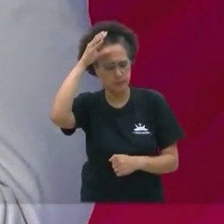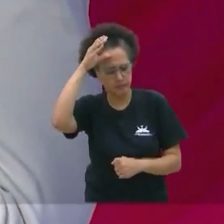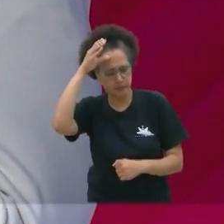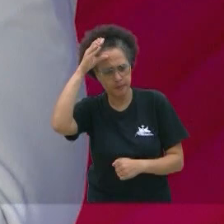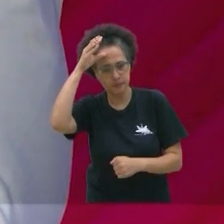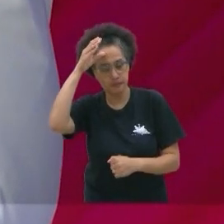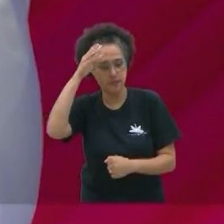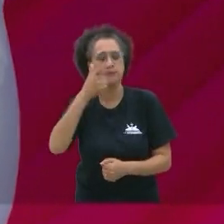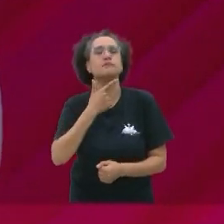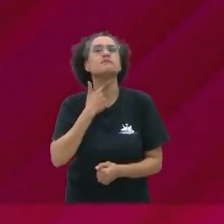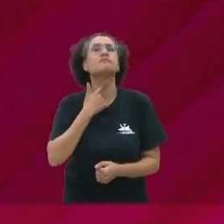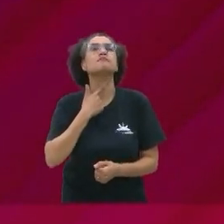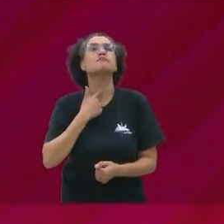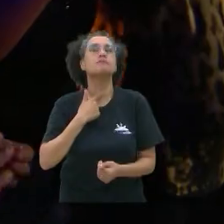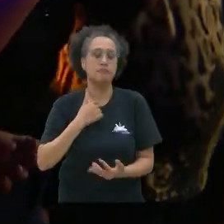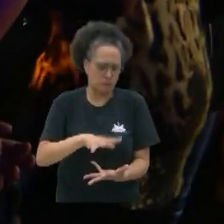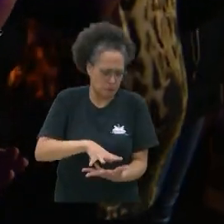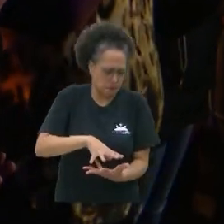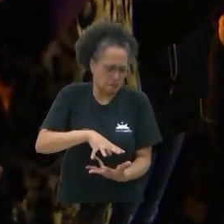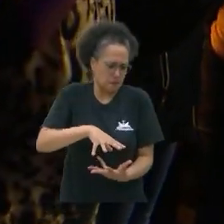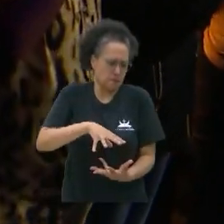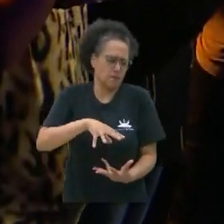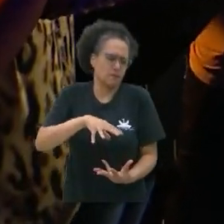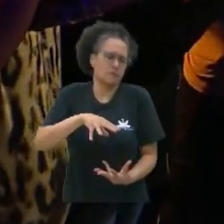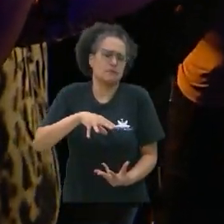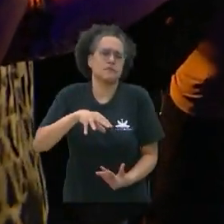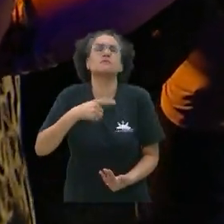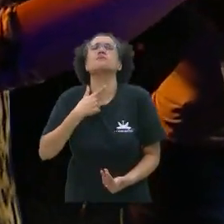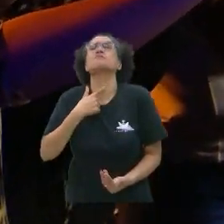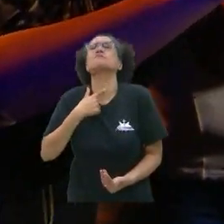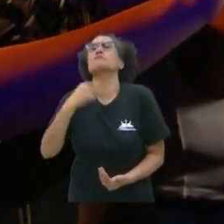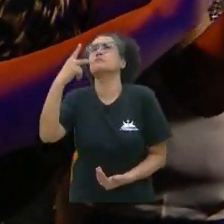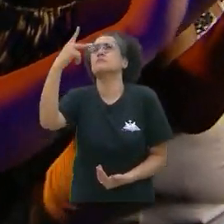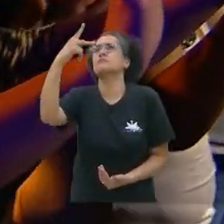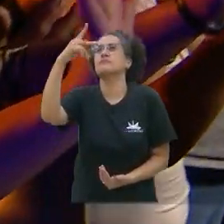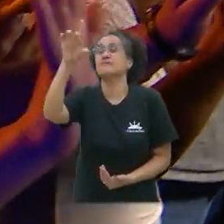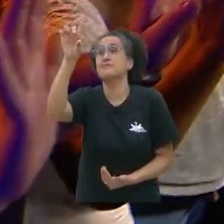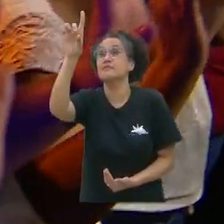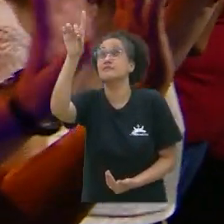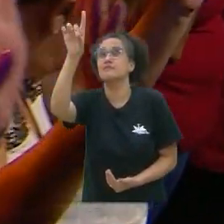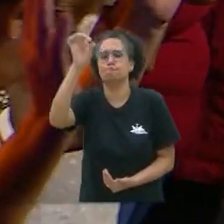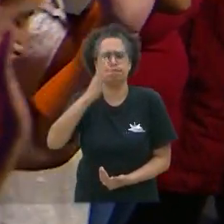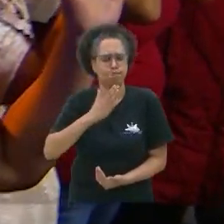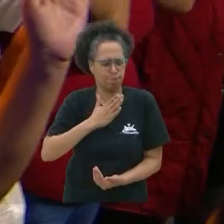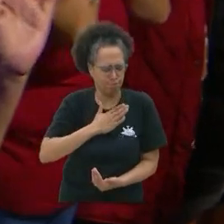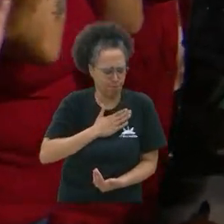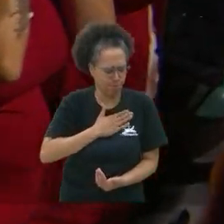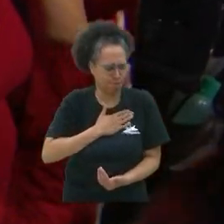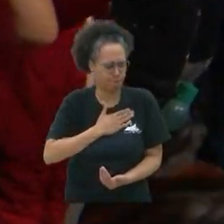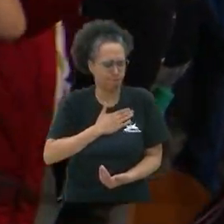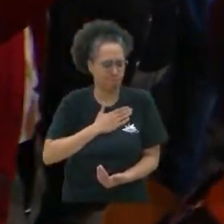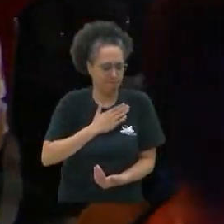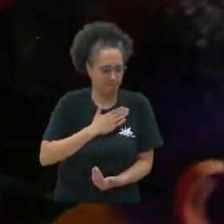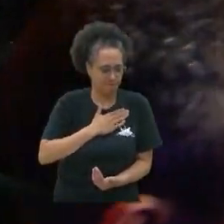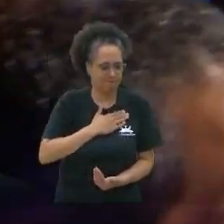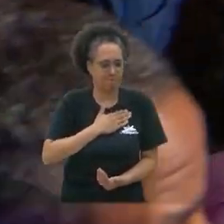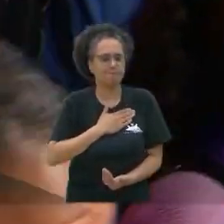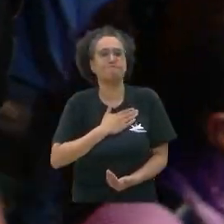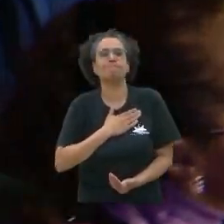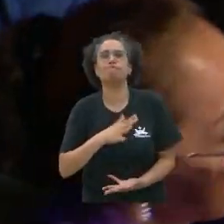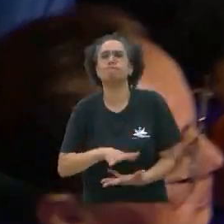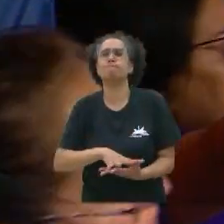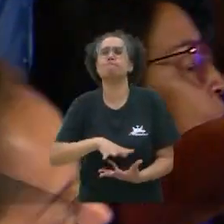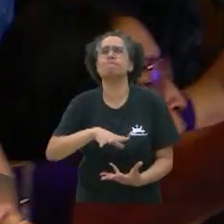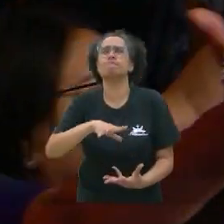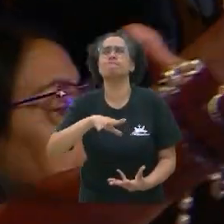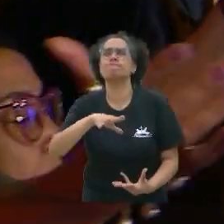tem sede de ti, ó meu rei. Minha alma suspira. Minha alma